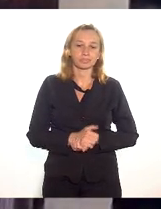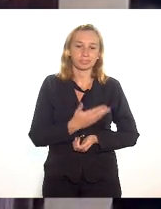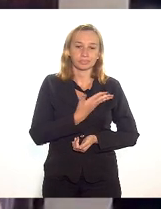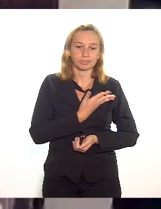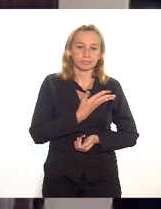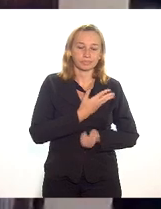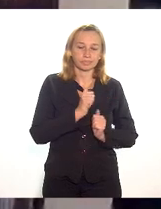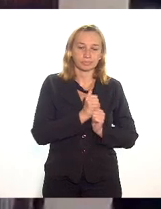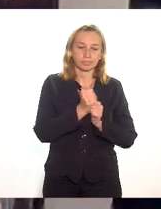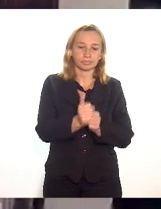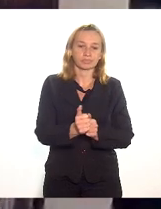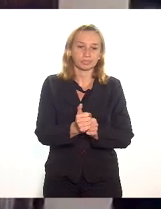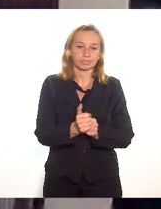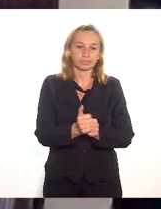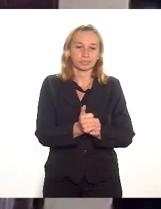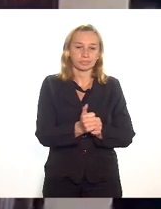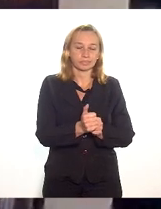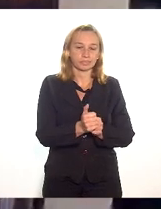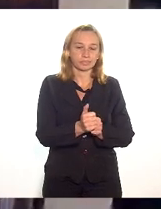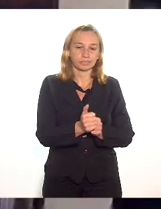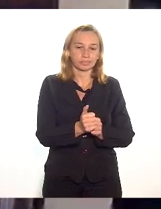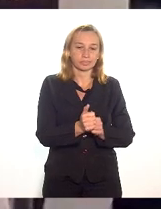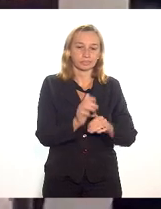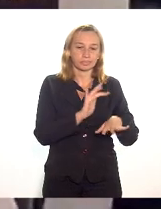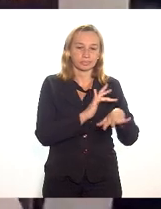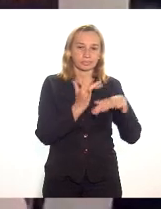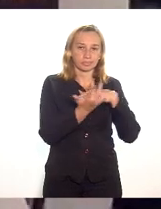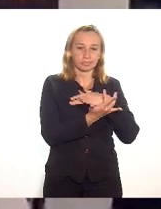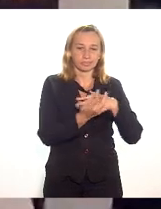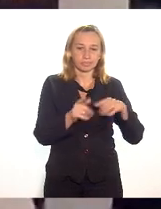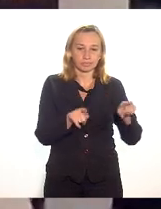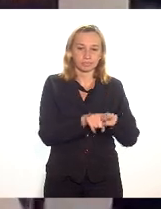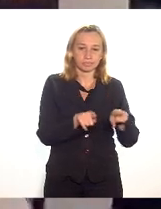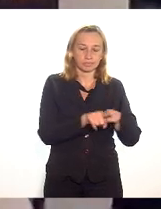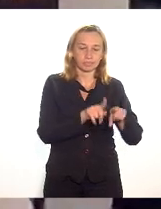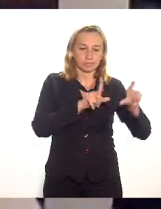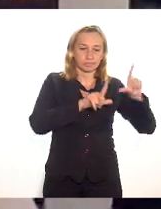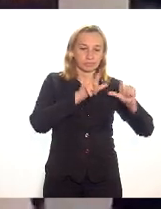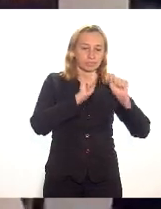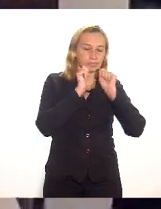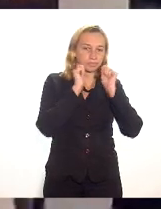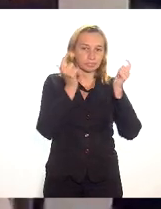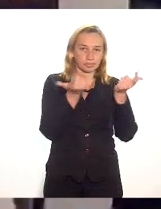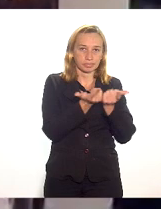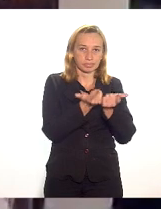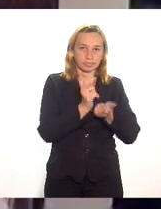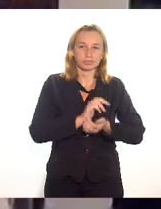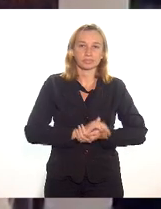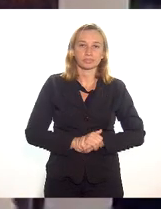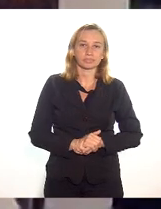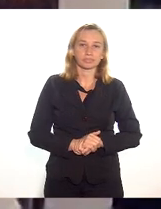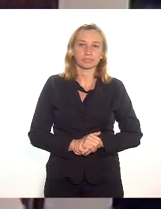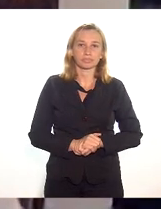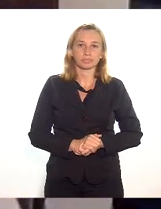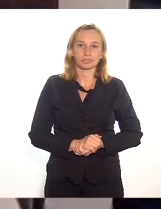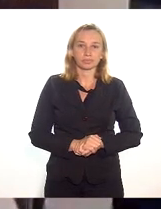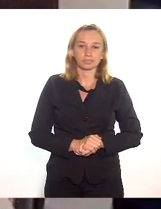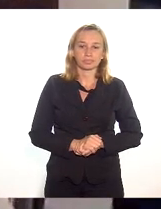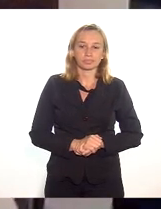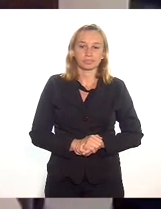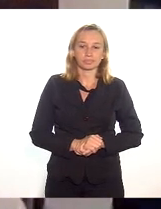nos acompanham pelas redes sociais e aqueles que nos assistem pela TV Alerj.